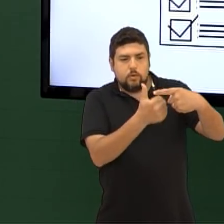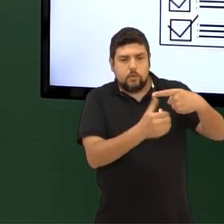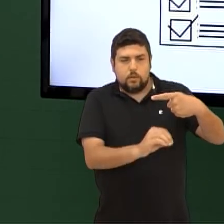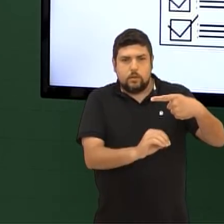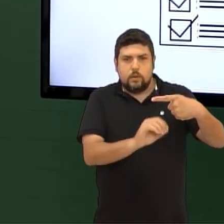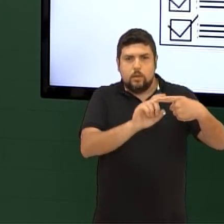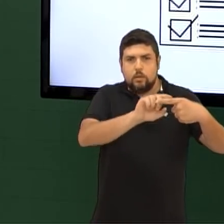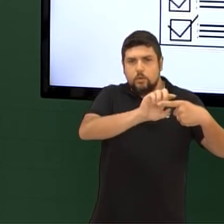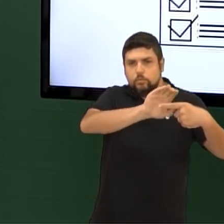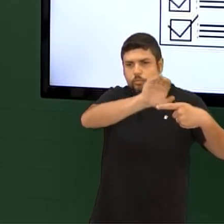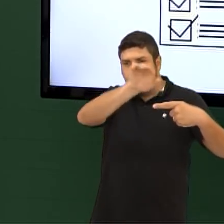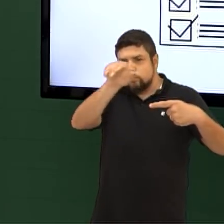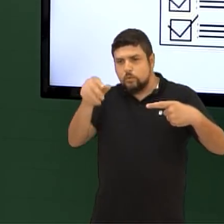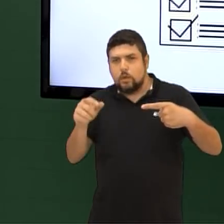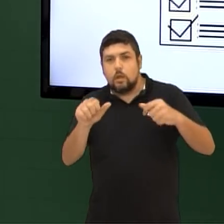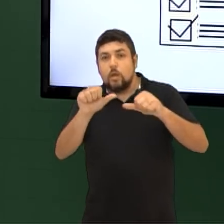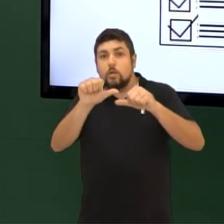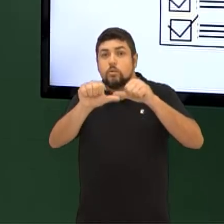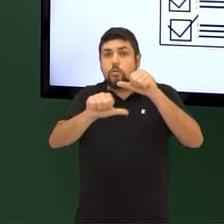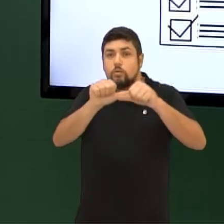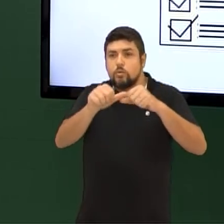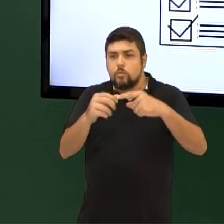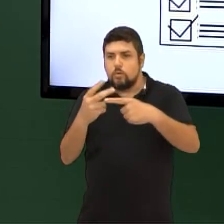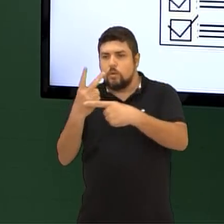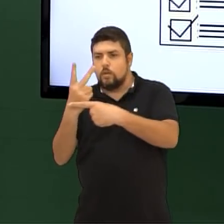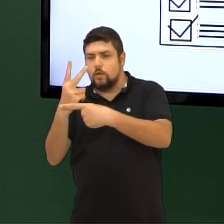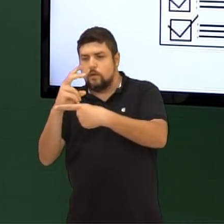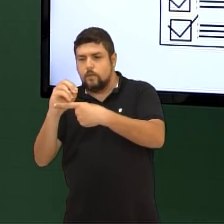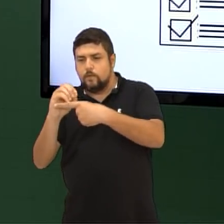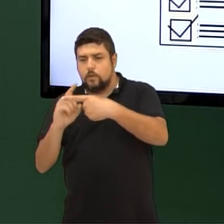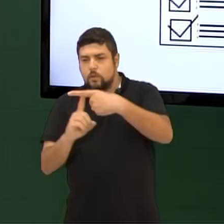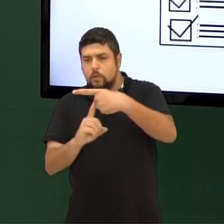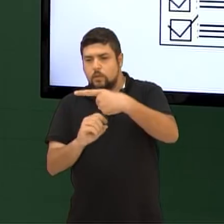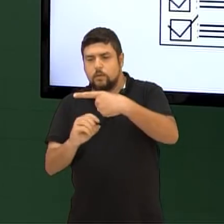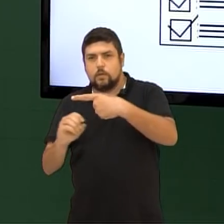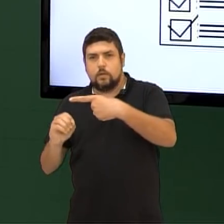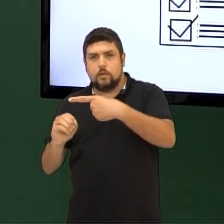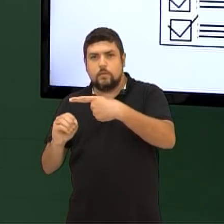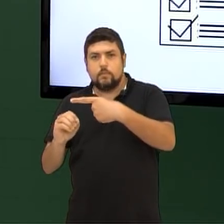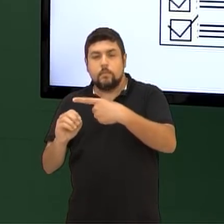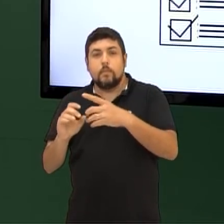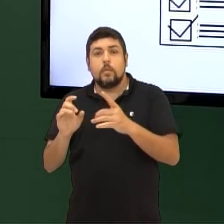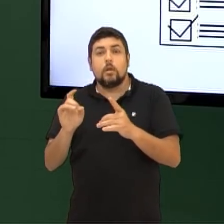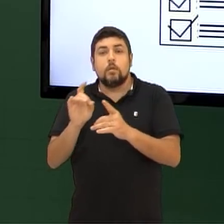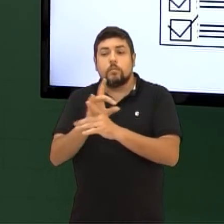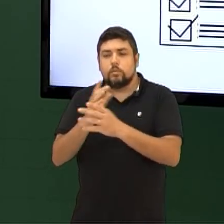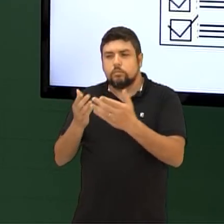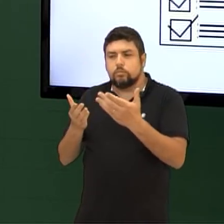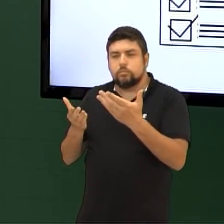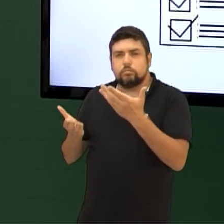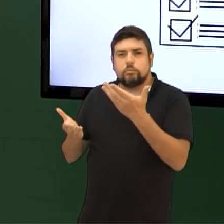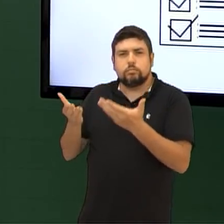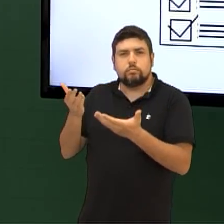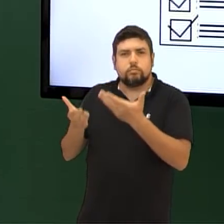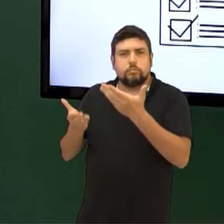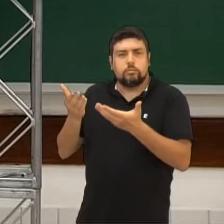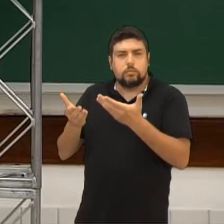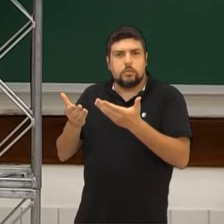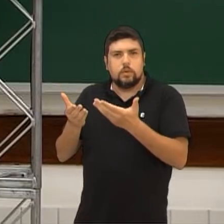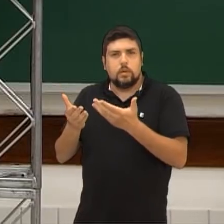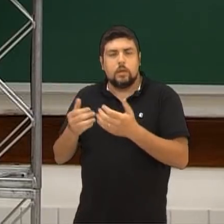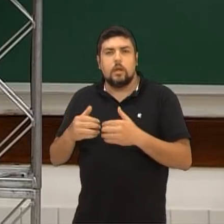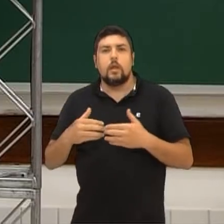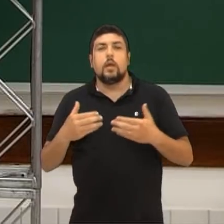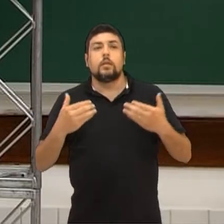equivalente, agora ele já está, digamos, balanceado na forma de porcentagem. Você